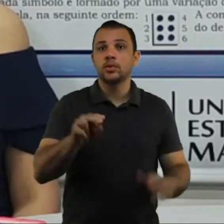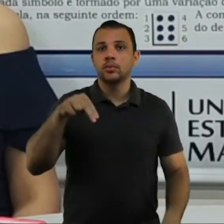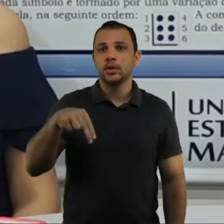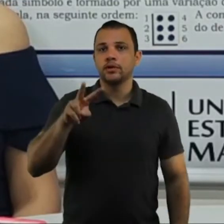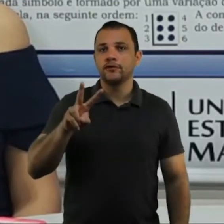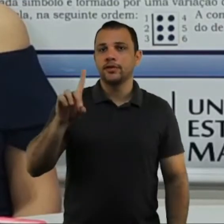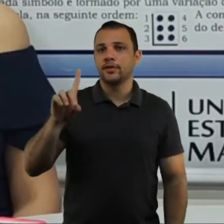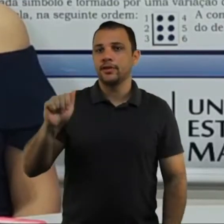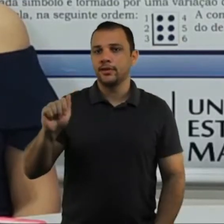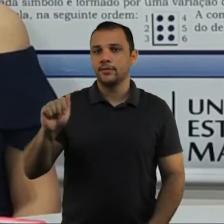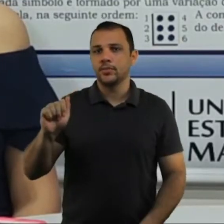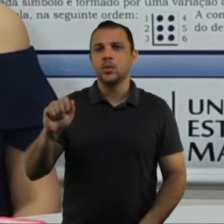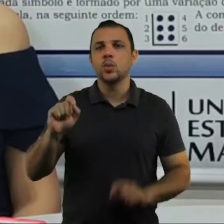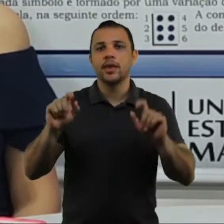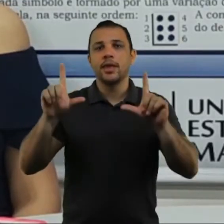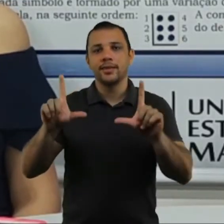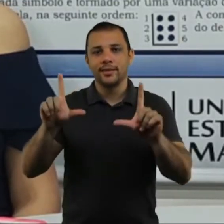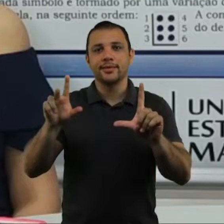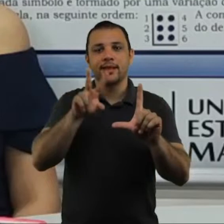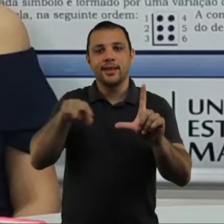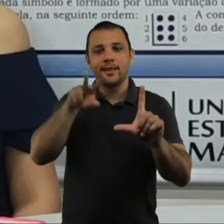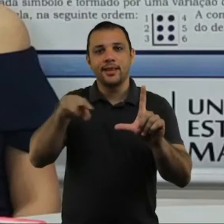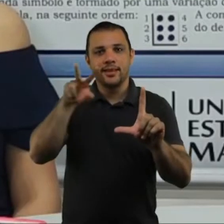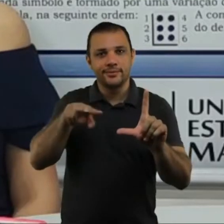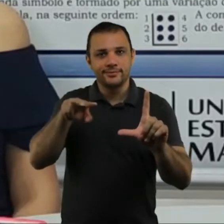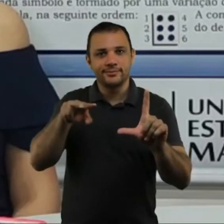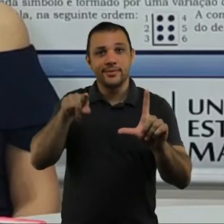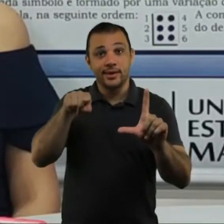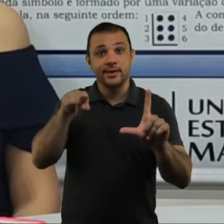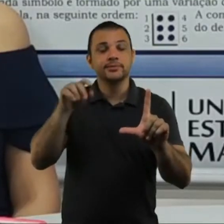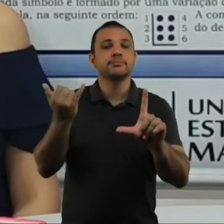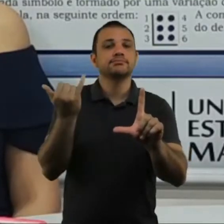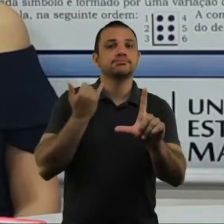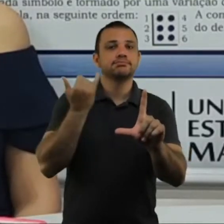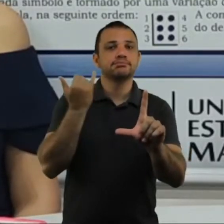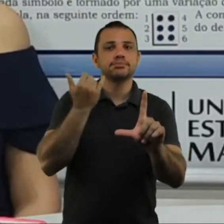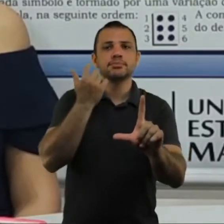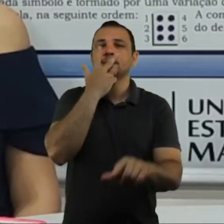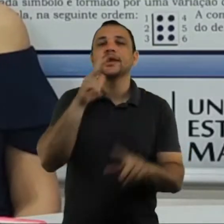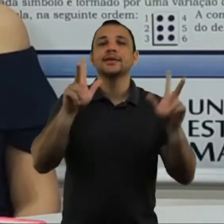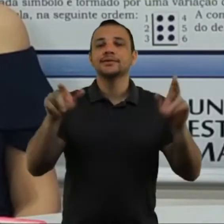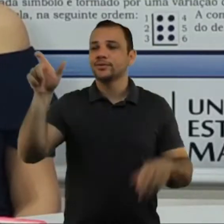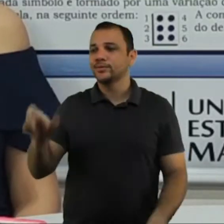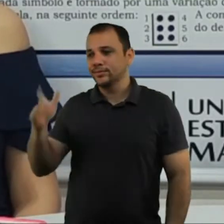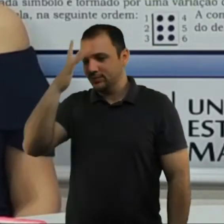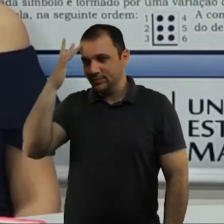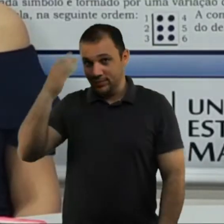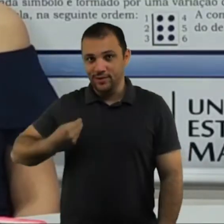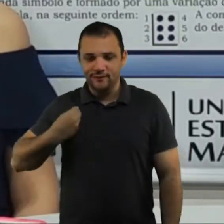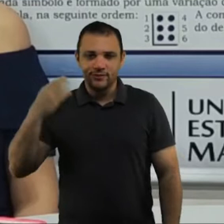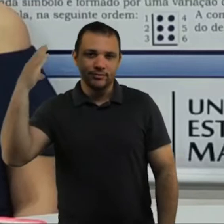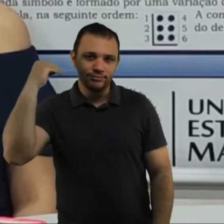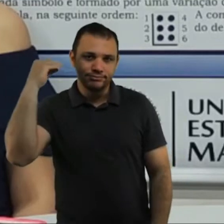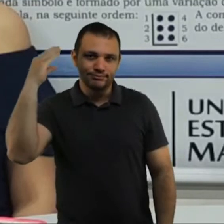leitor de tela. O leitor de tela é um sintetizador de voz, que é mais ou menos como se fosse uma pessoa que está falando